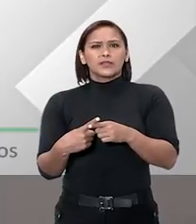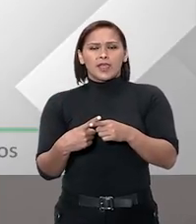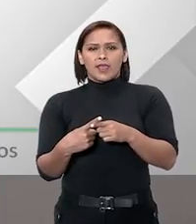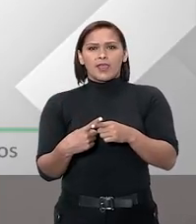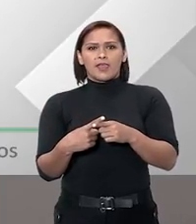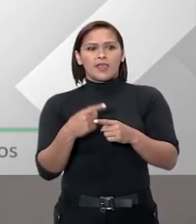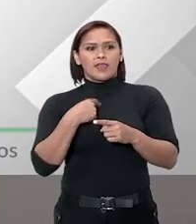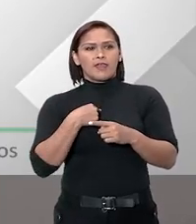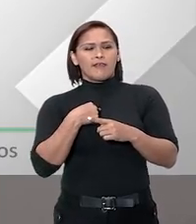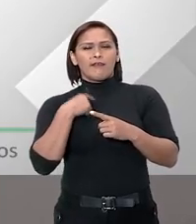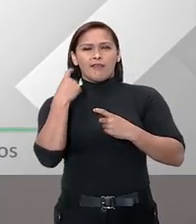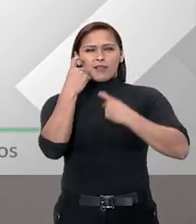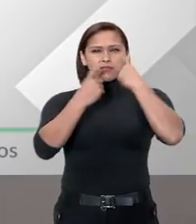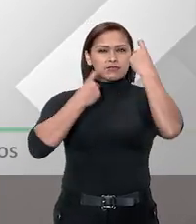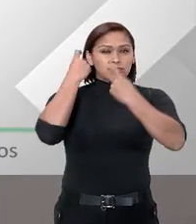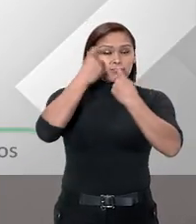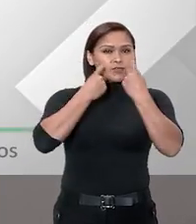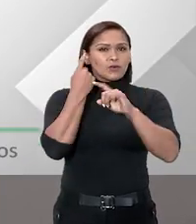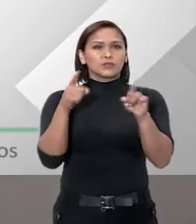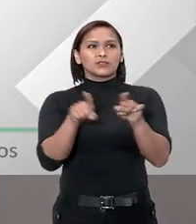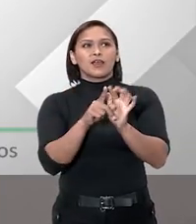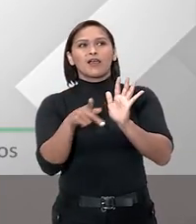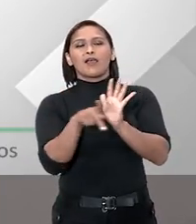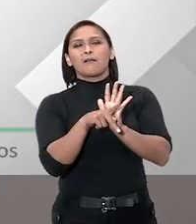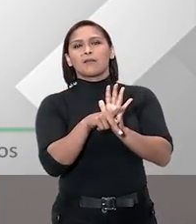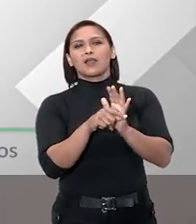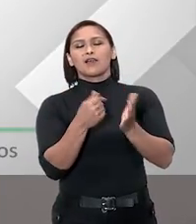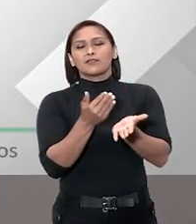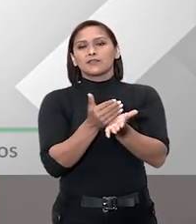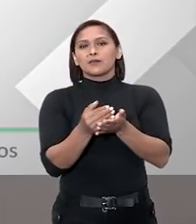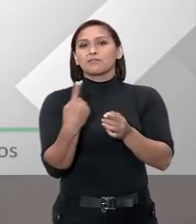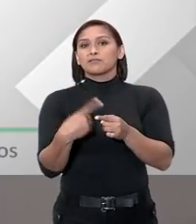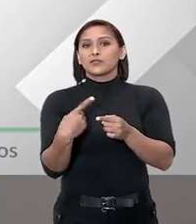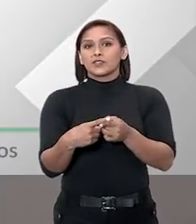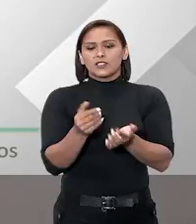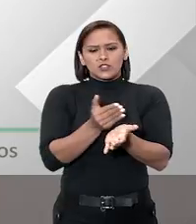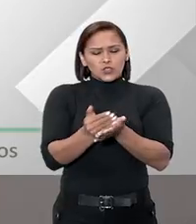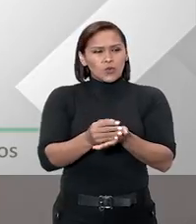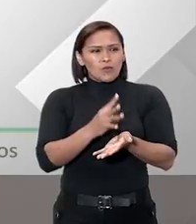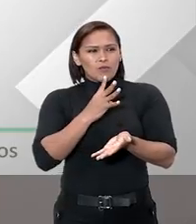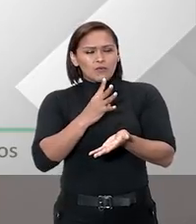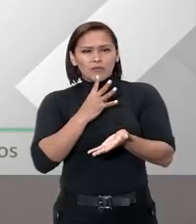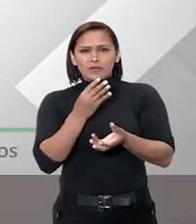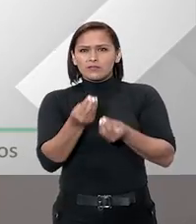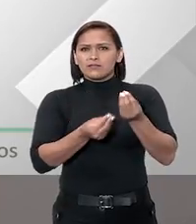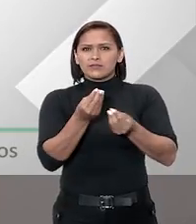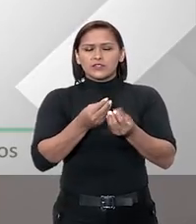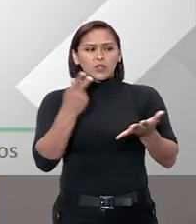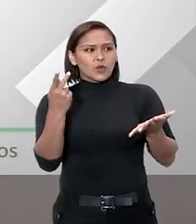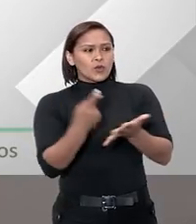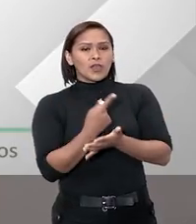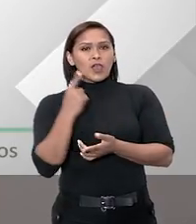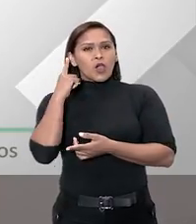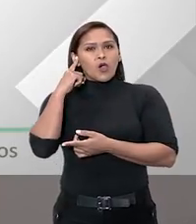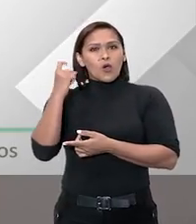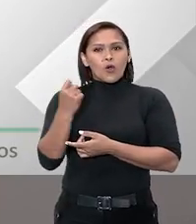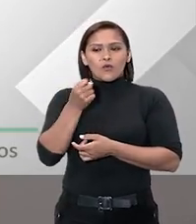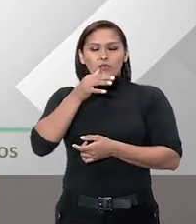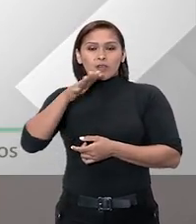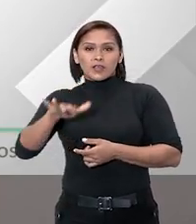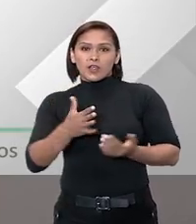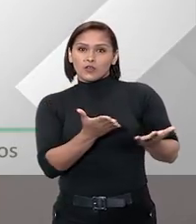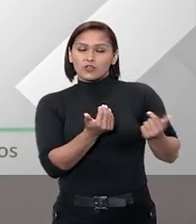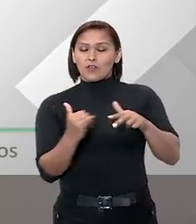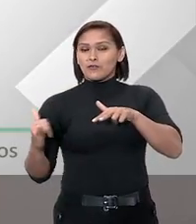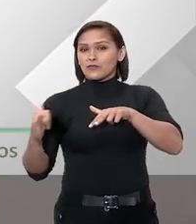vinha revoltado, essa é a palavra certa, desde o início. Desde quando eu tomei conhecimento do que era ouvir uma criança, um